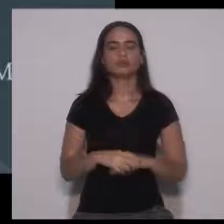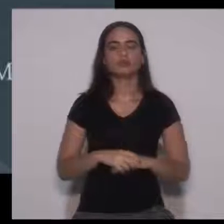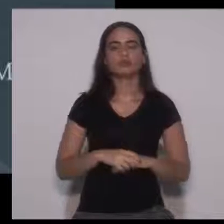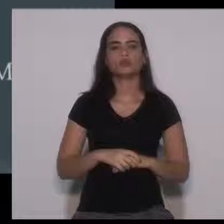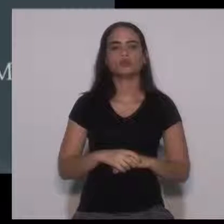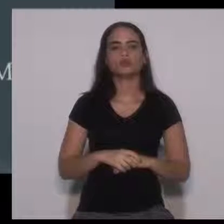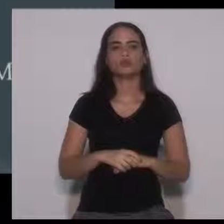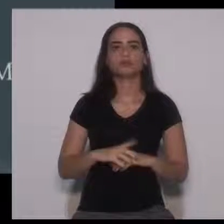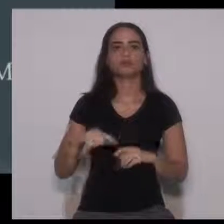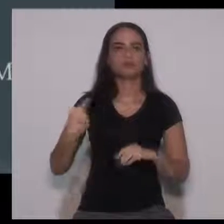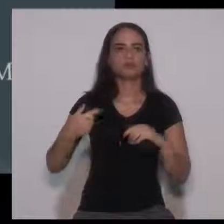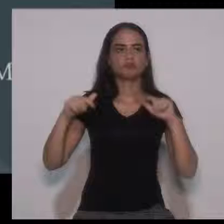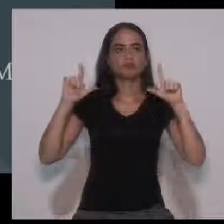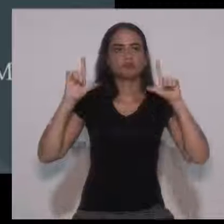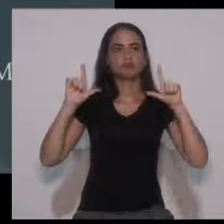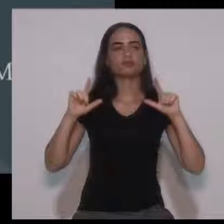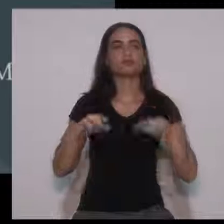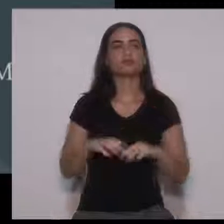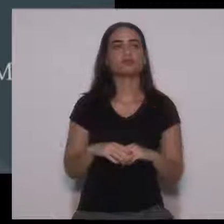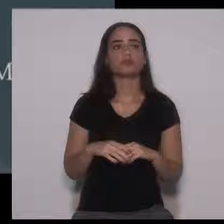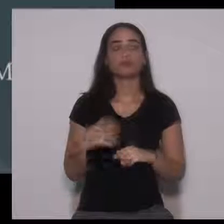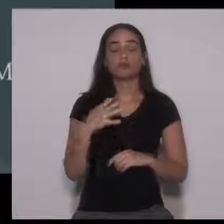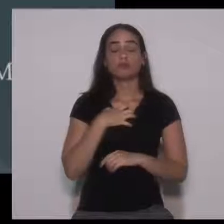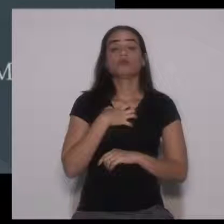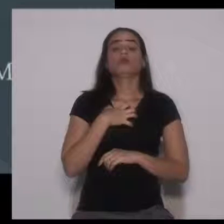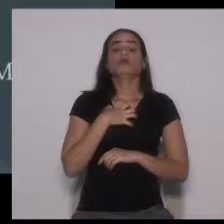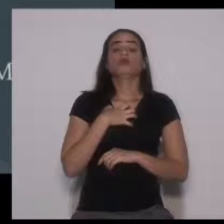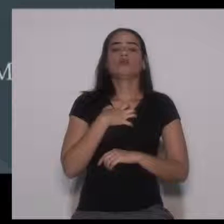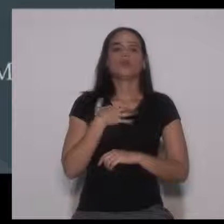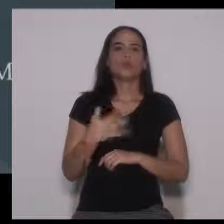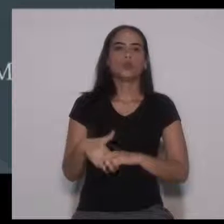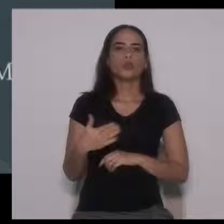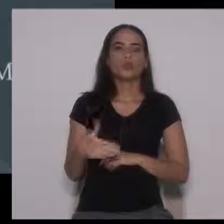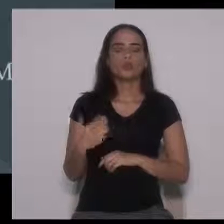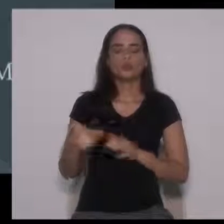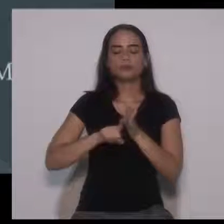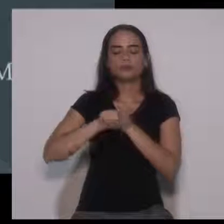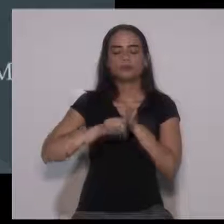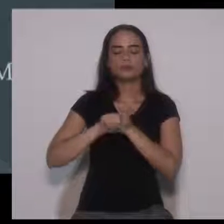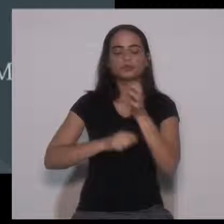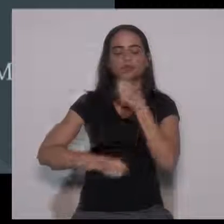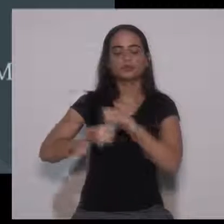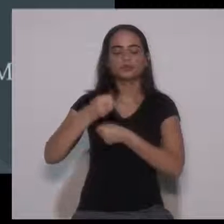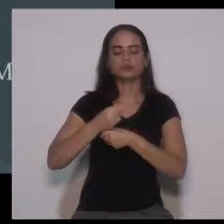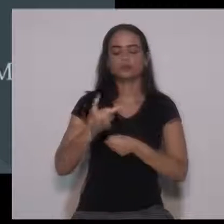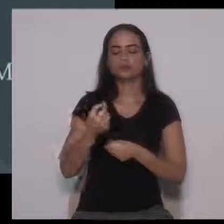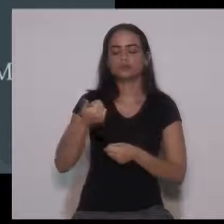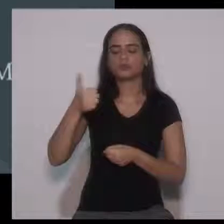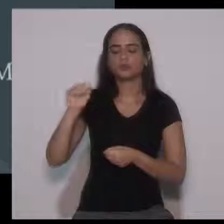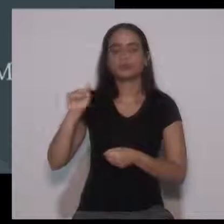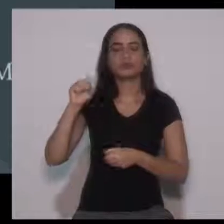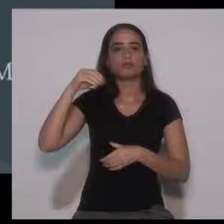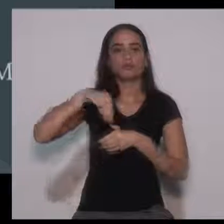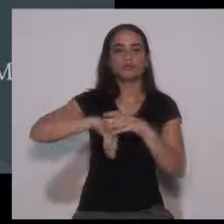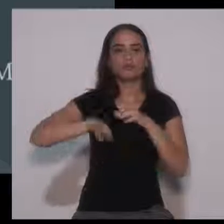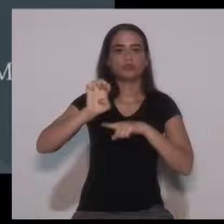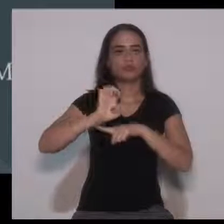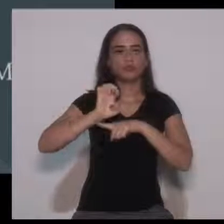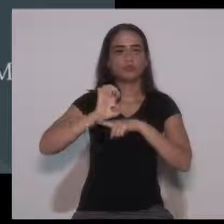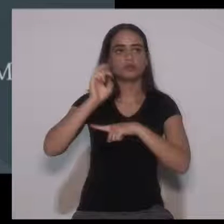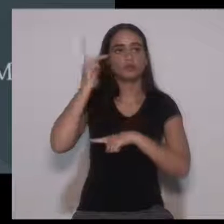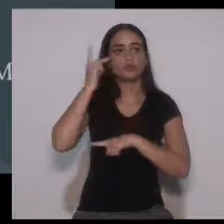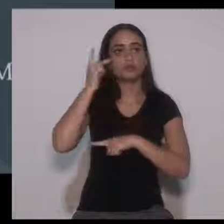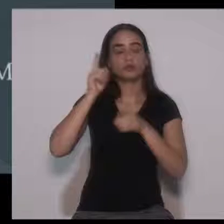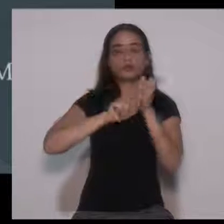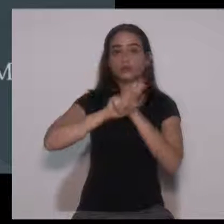favor. E esse aí é mais chocante ainda. Esses são dados de 2018 do Estado de São Paulo. Essa pesquisa